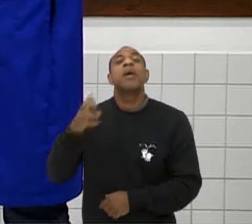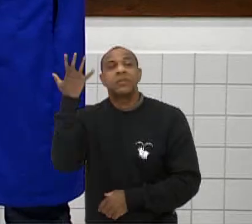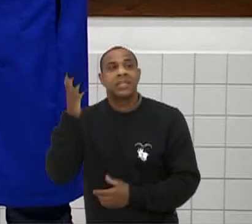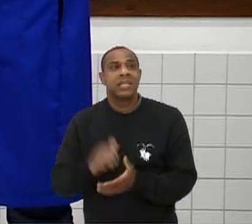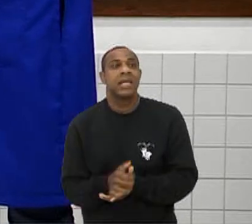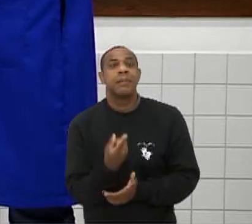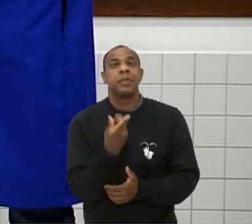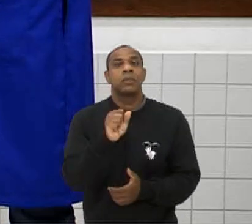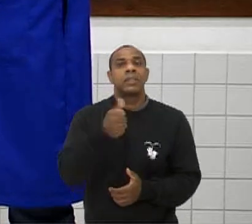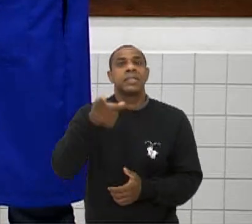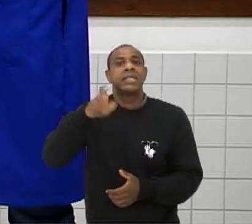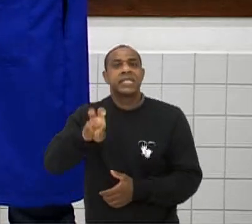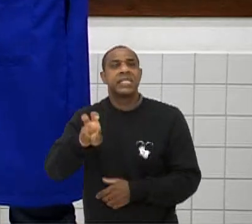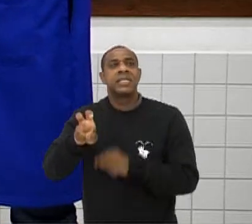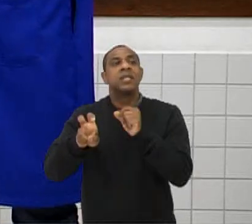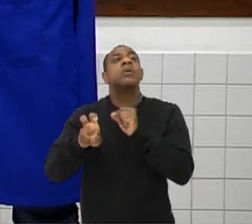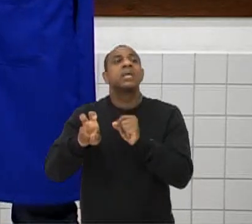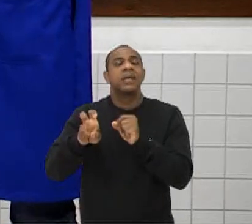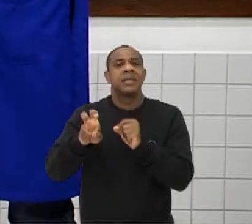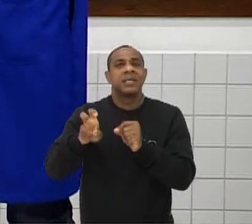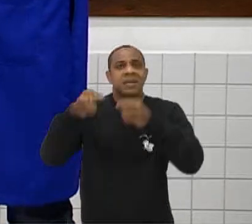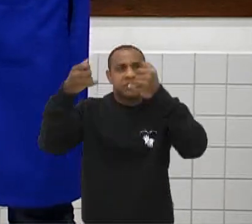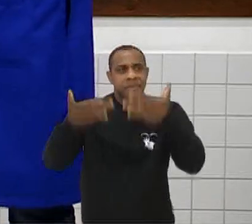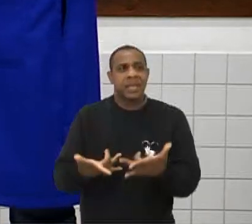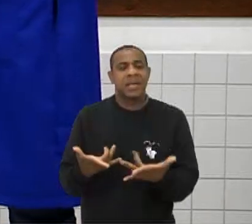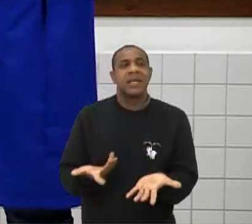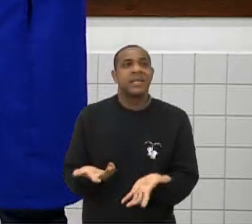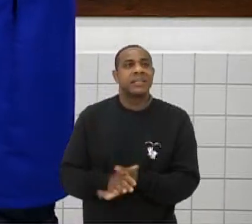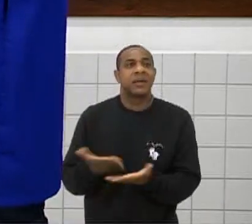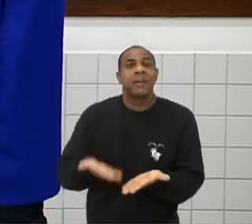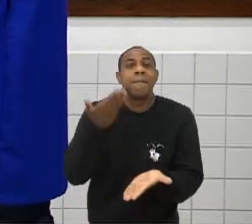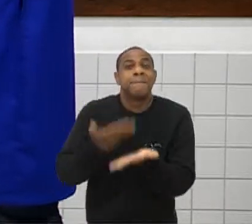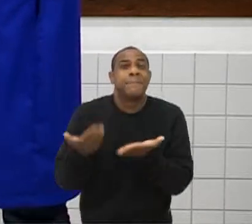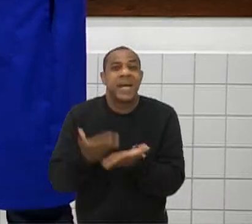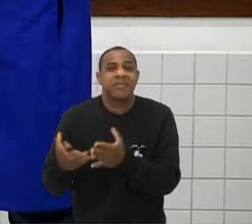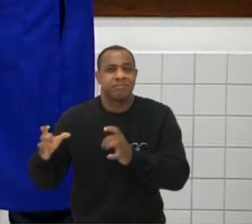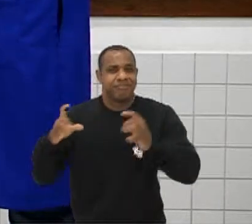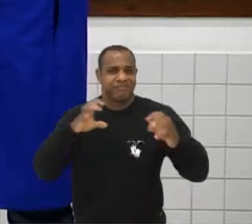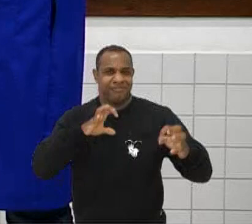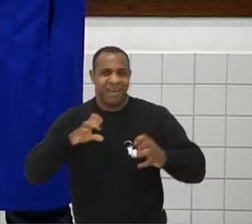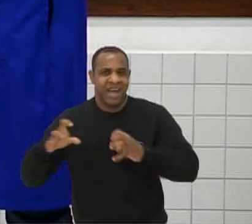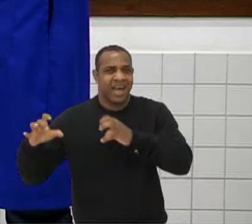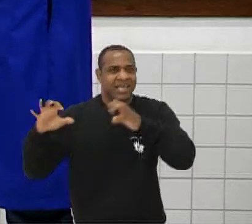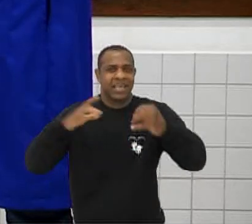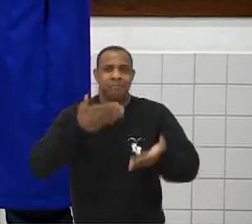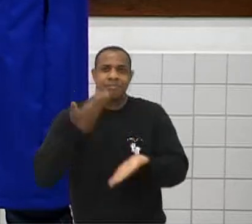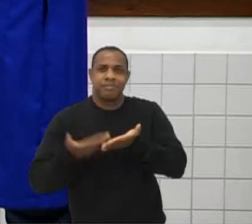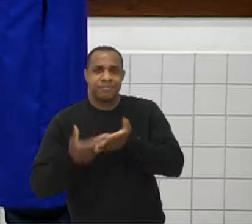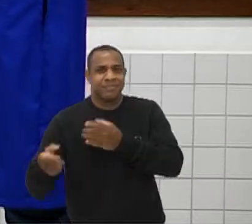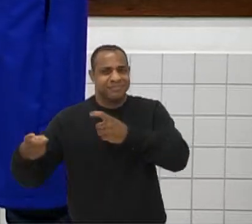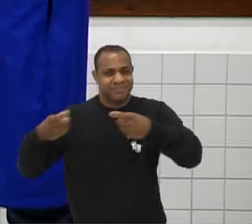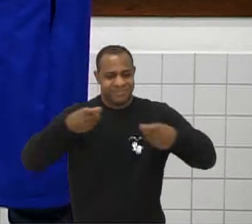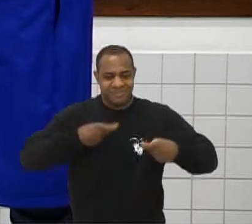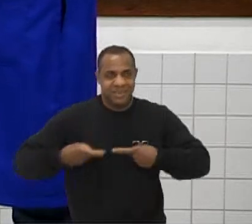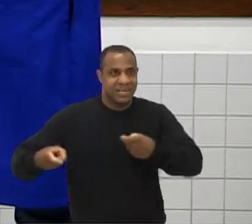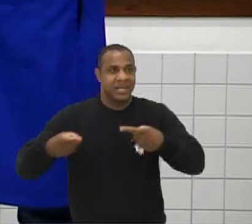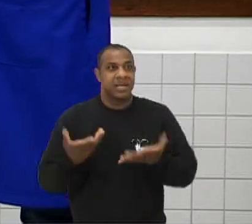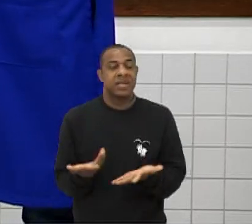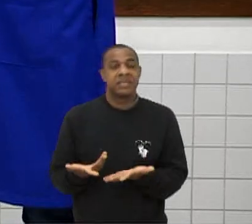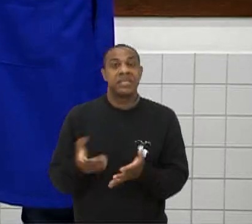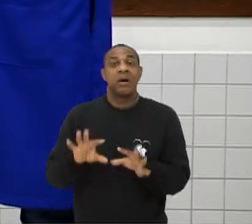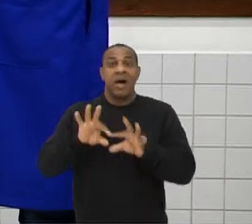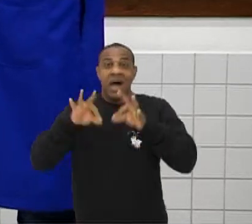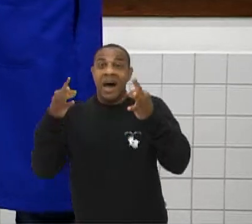Em 1815, a gente já falou disso, Napoleão perde a guerra, ele é derrotado na batalha. Tá? Então, a família real